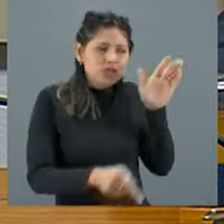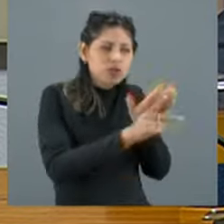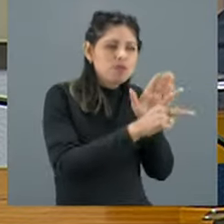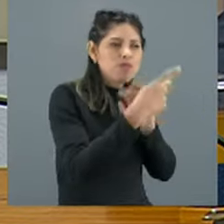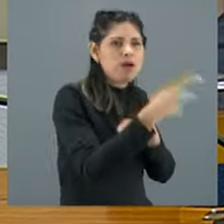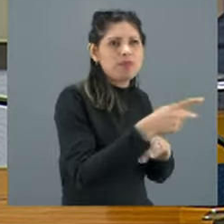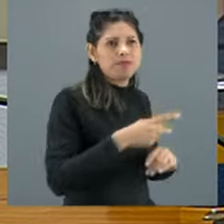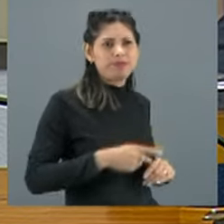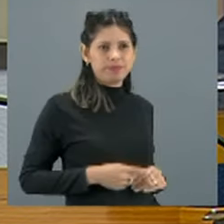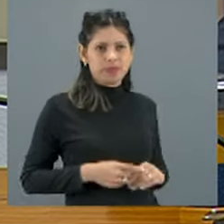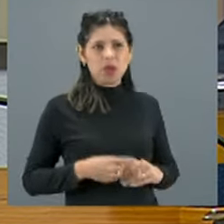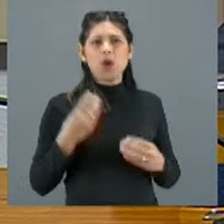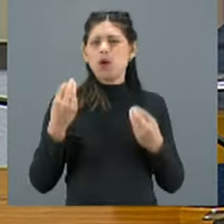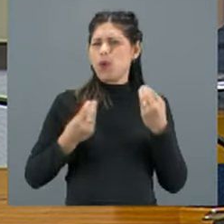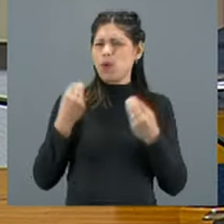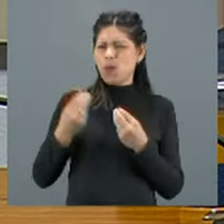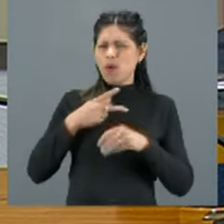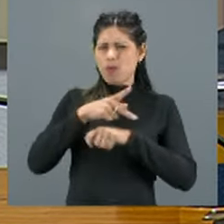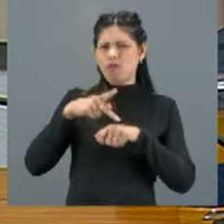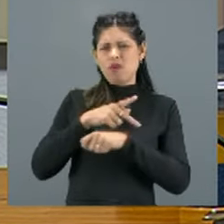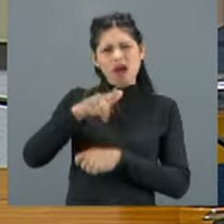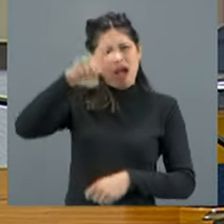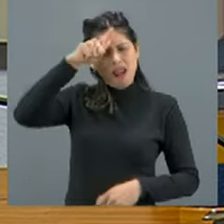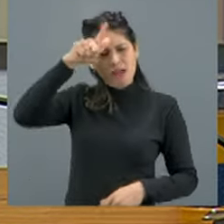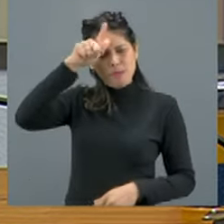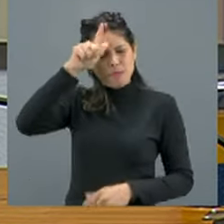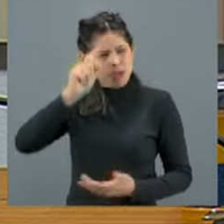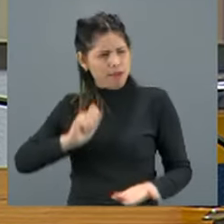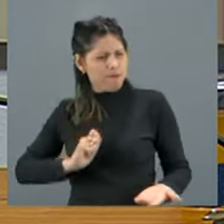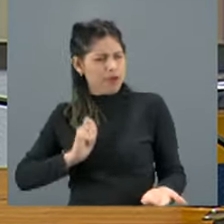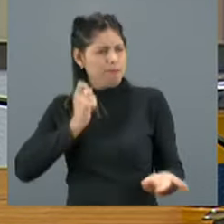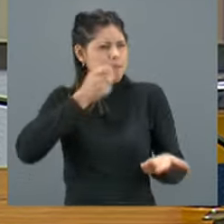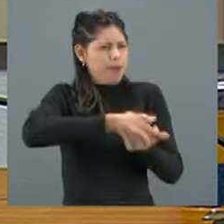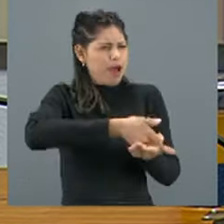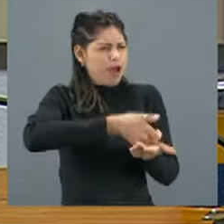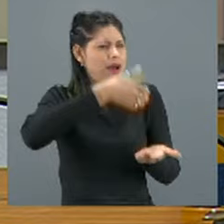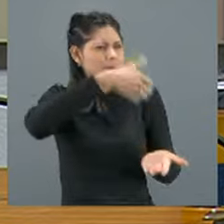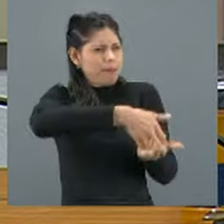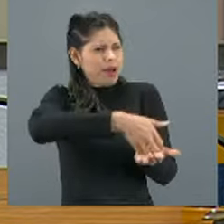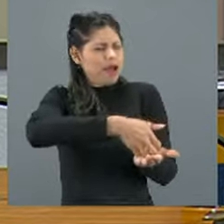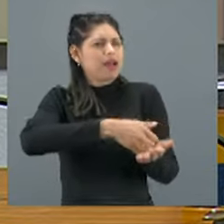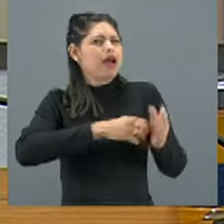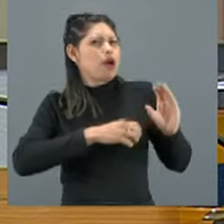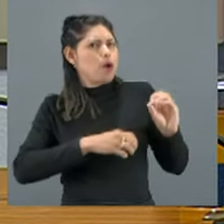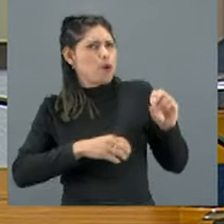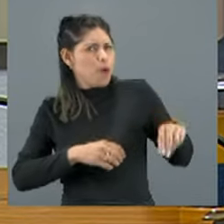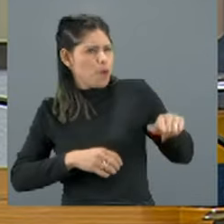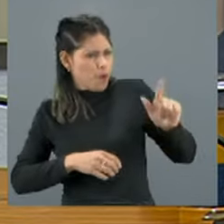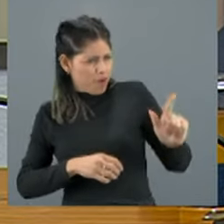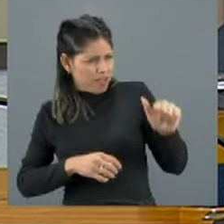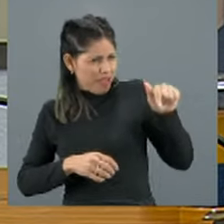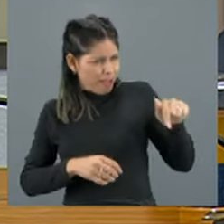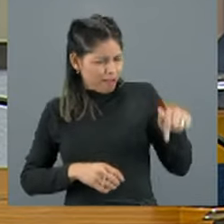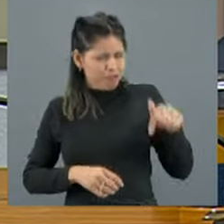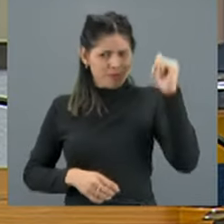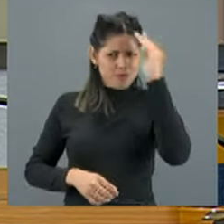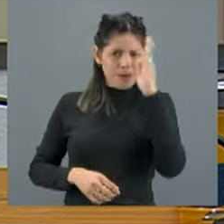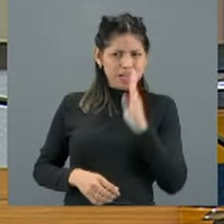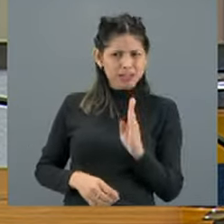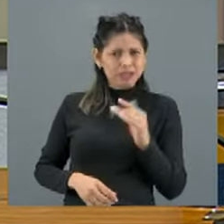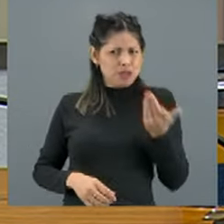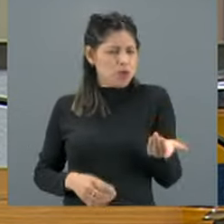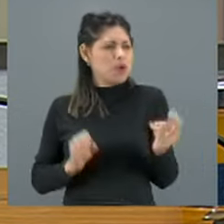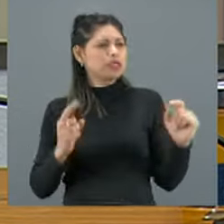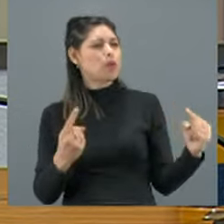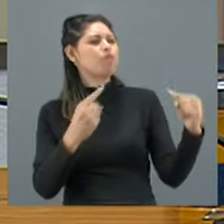que a Alemanha vai pagar a ONG no Brasil para fazer projeto que contraria o que eles estão fazendo? Jamais. Palavra do